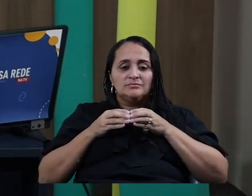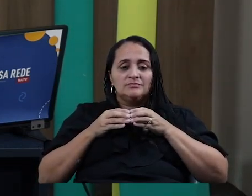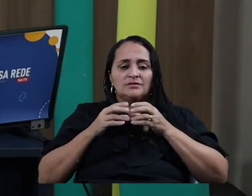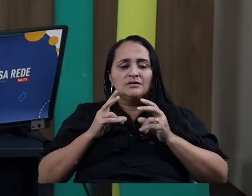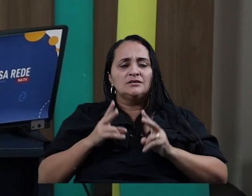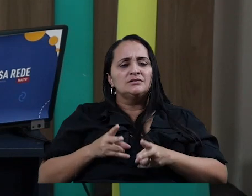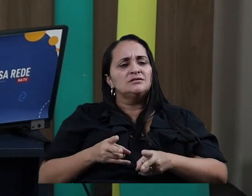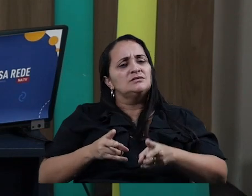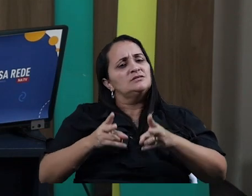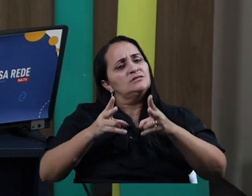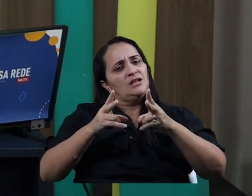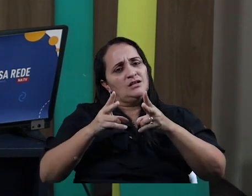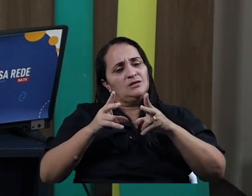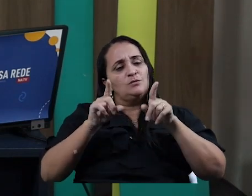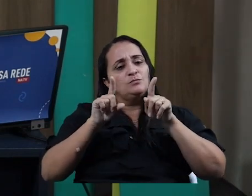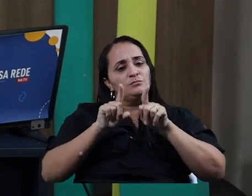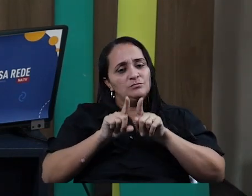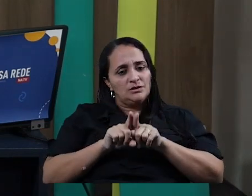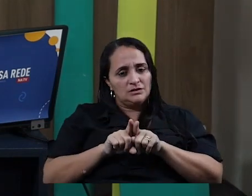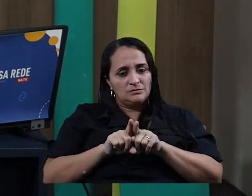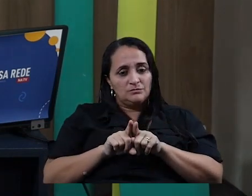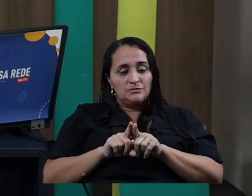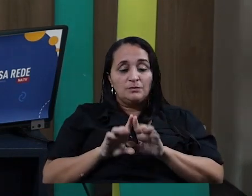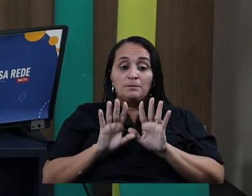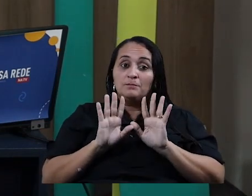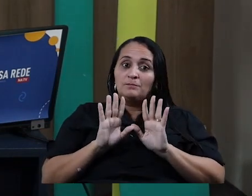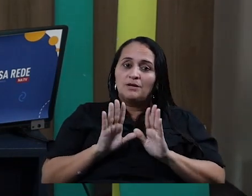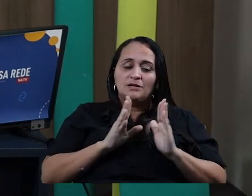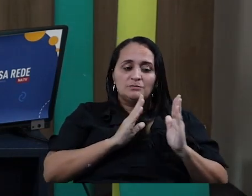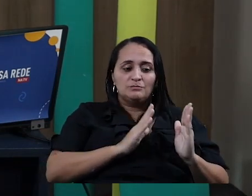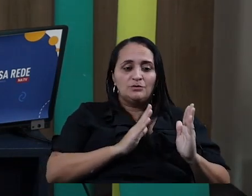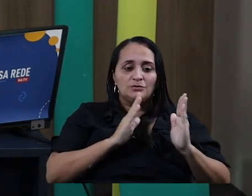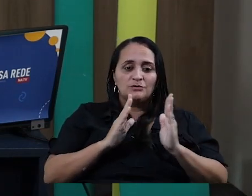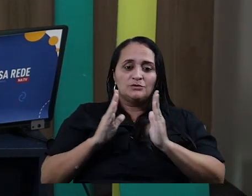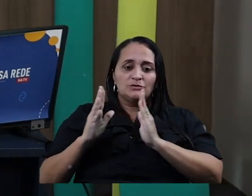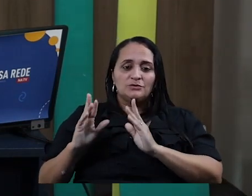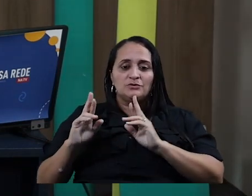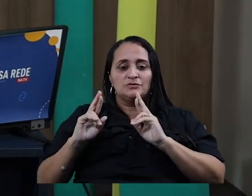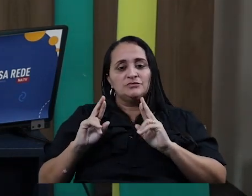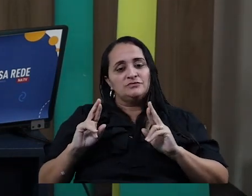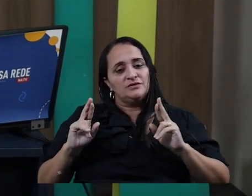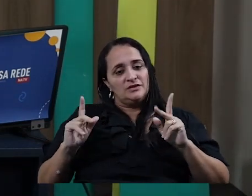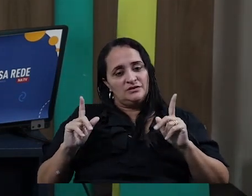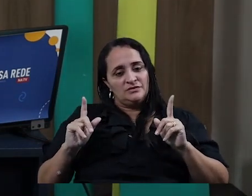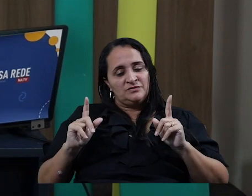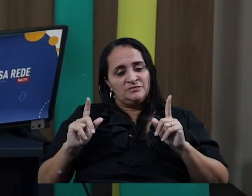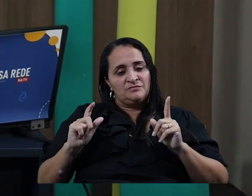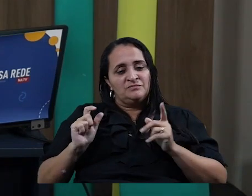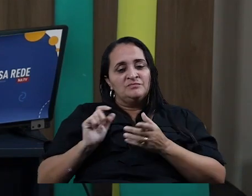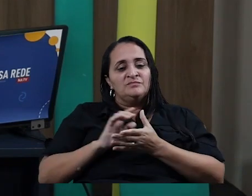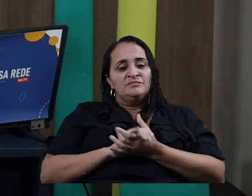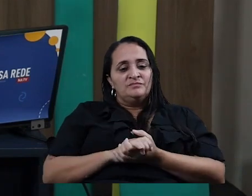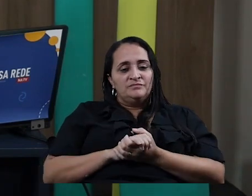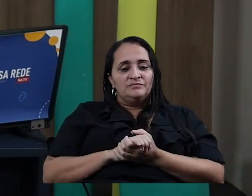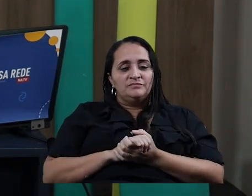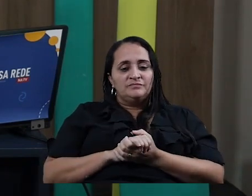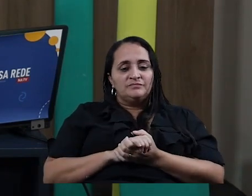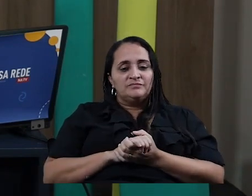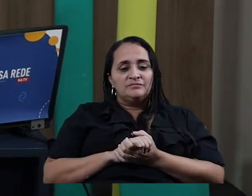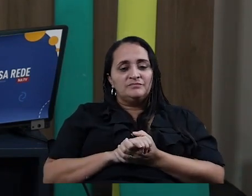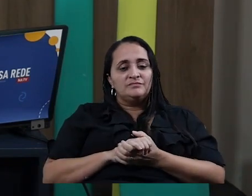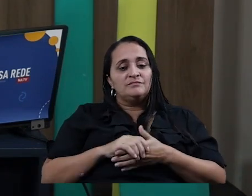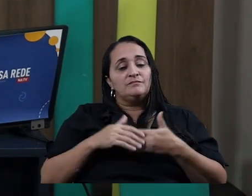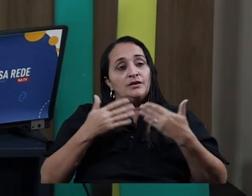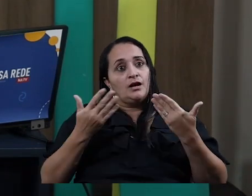e segue os mesmos algarismos, porém em posições diferentes. Foi por conta dessa, eu digo hoje